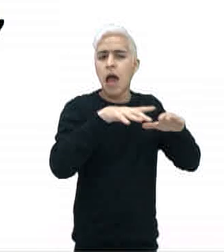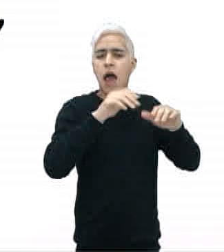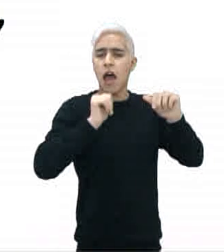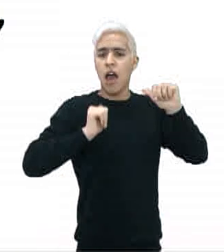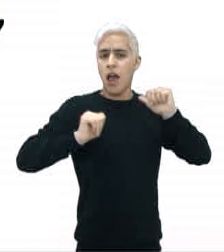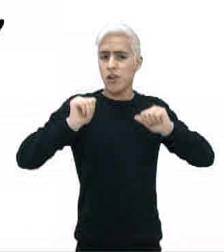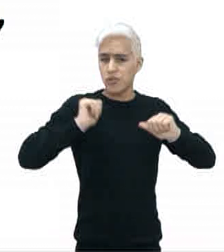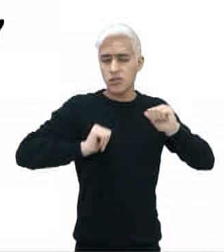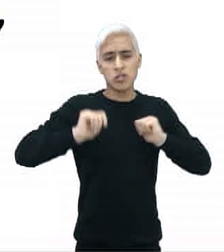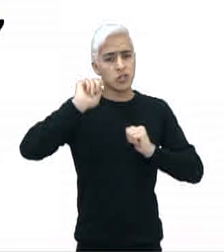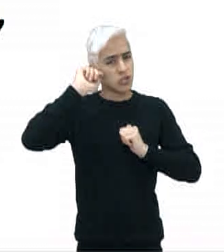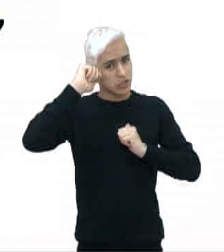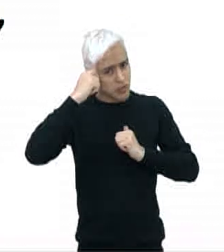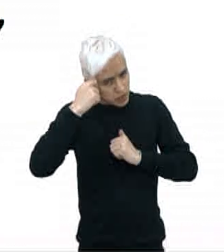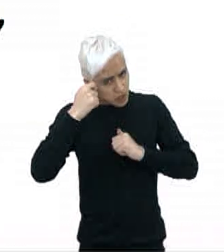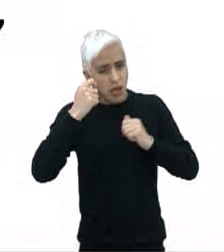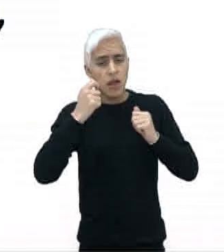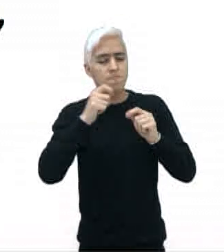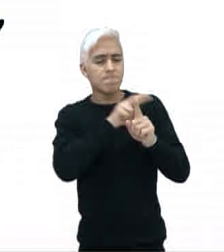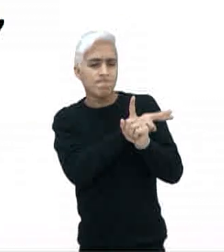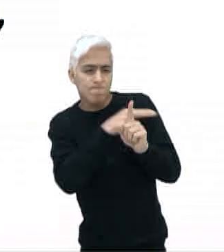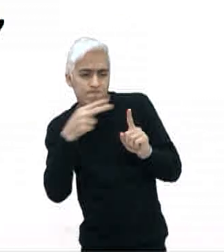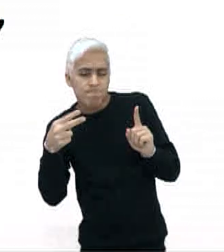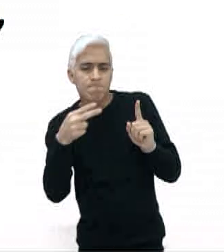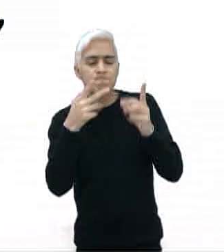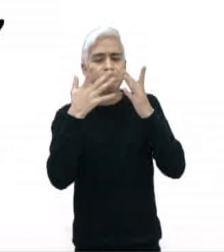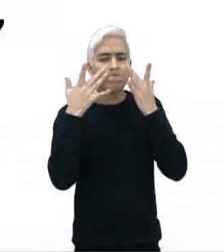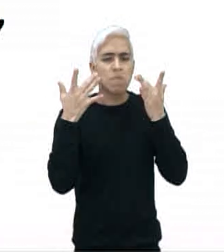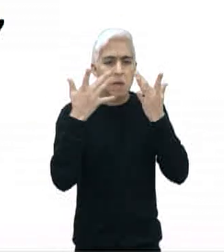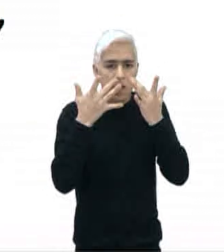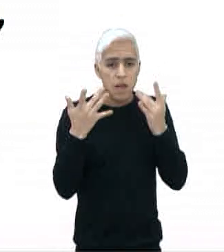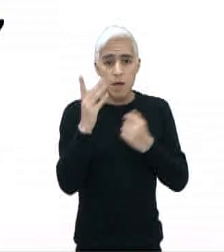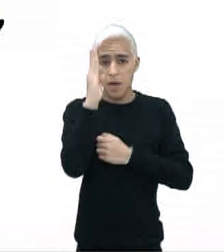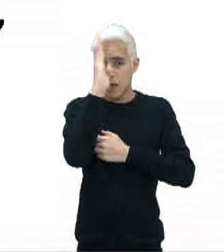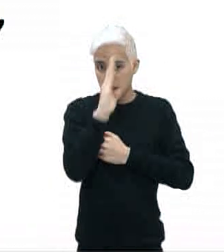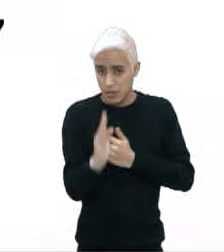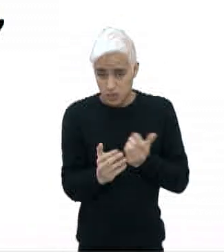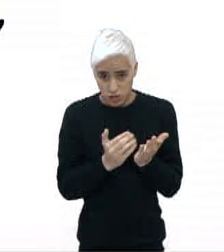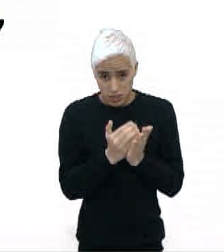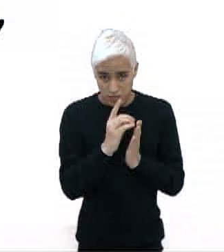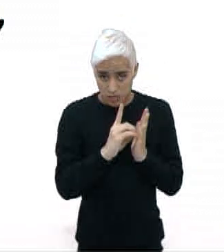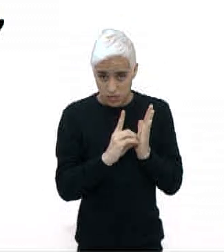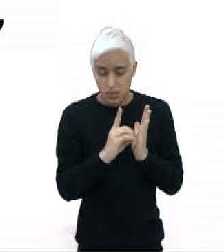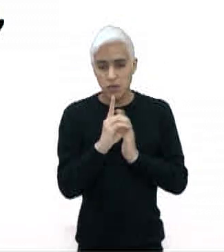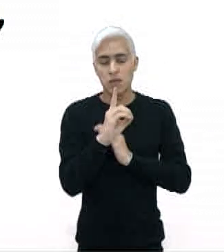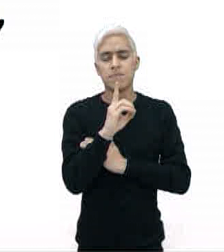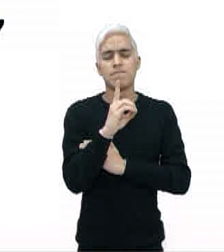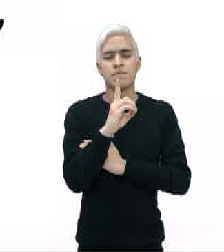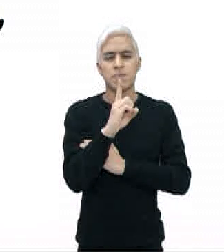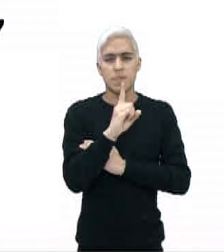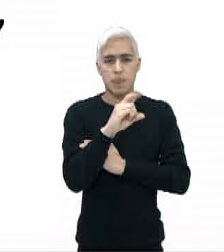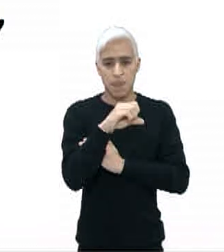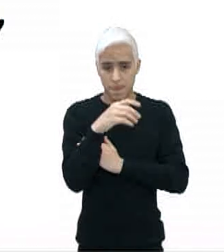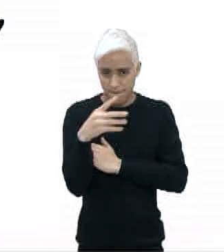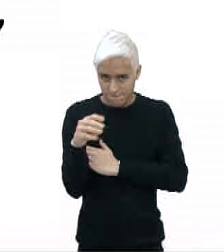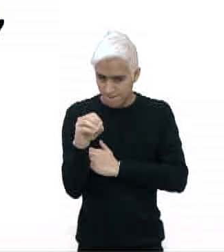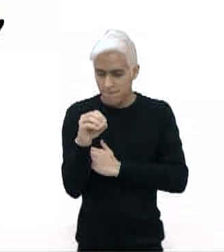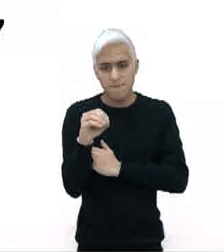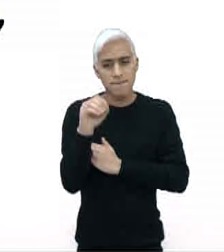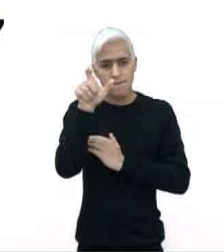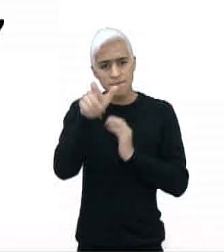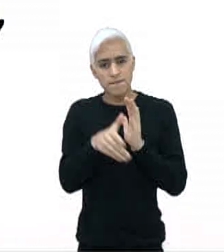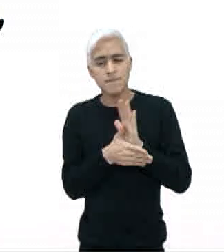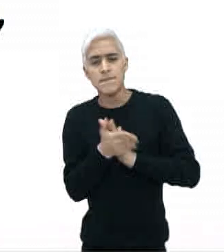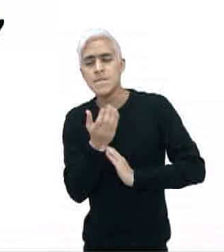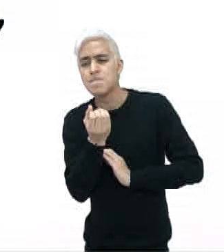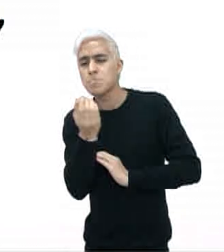artista afrodescendente no panorama teatral brasileiro. No início da década de 1940, em viagem ao